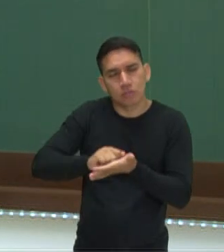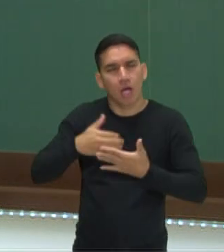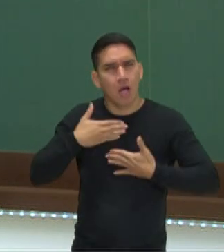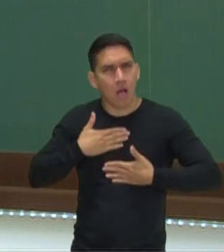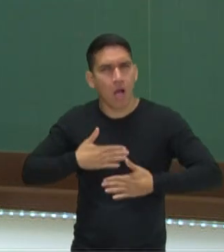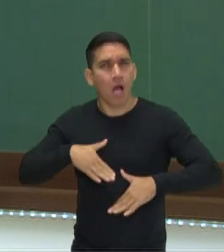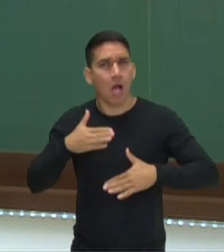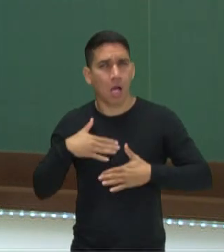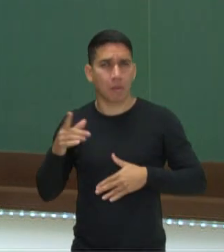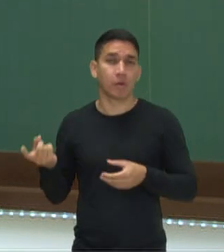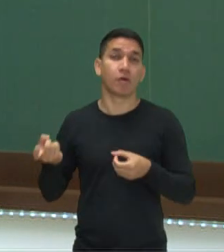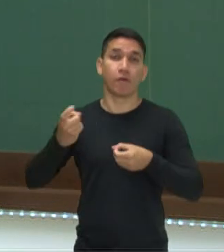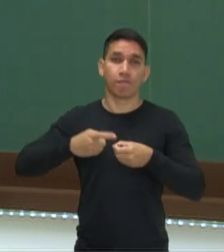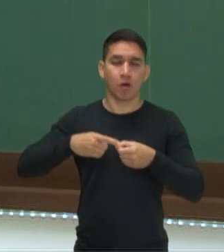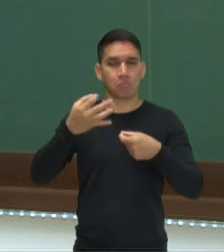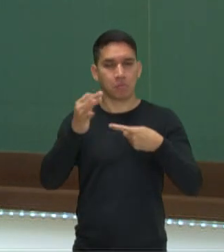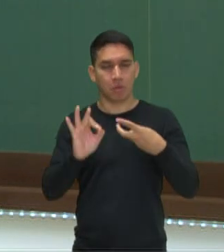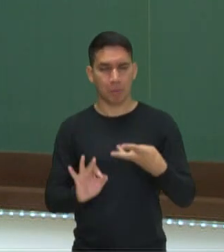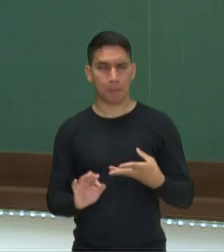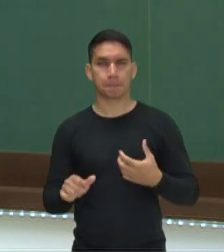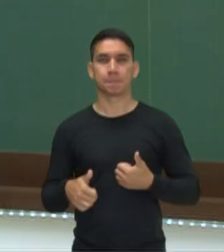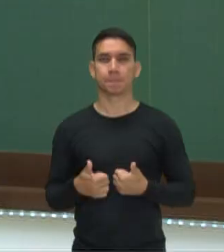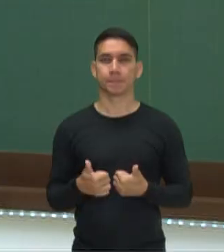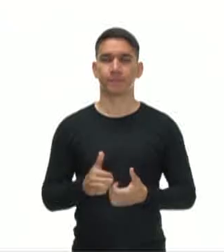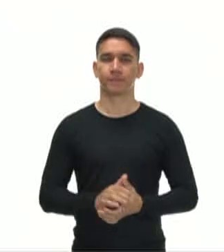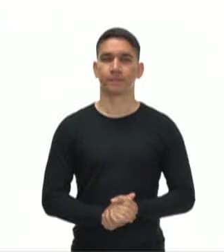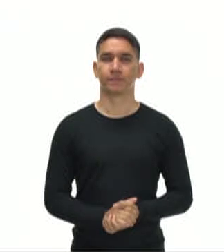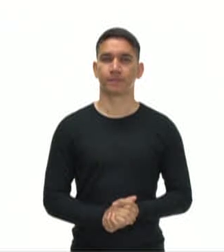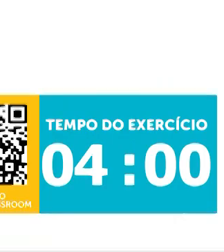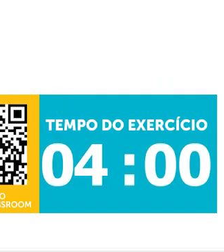calma, na sequência eu volto aqui para a gente resolver junto.